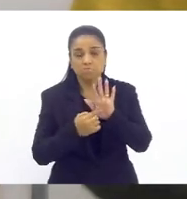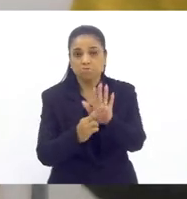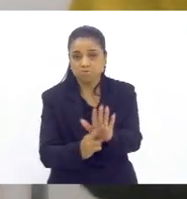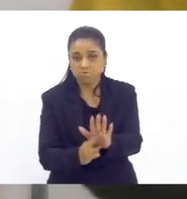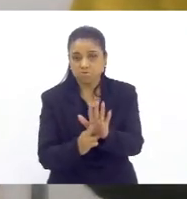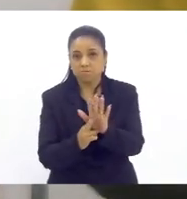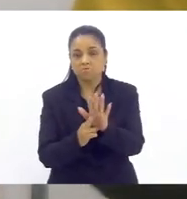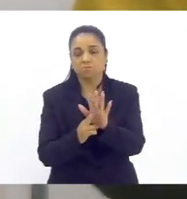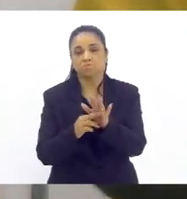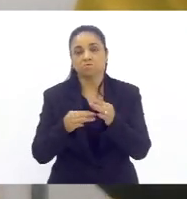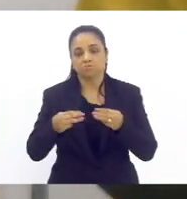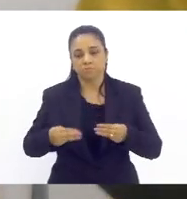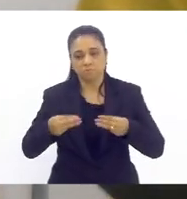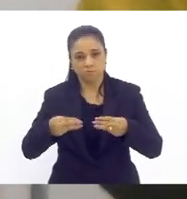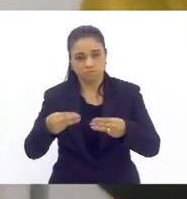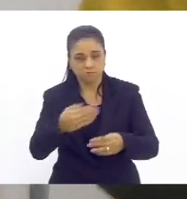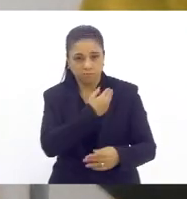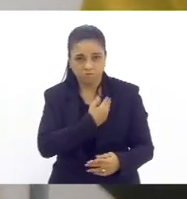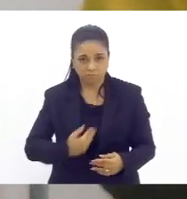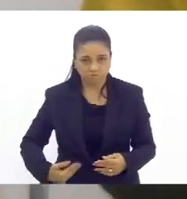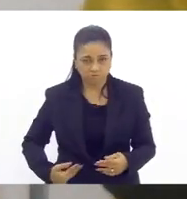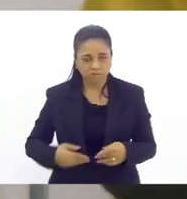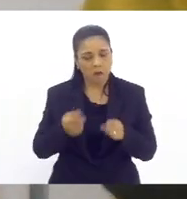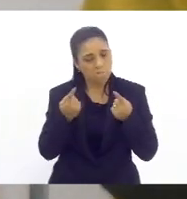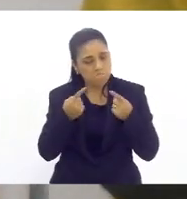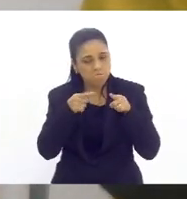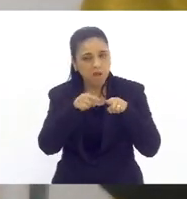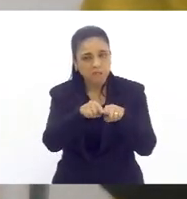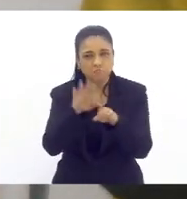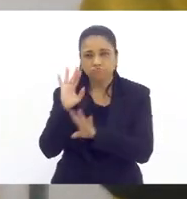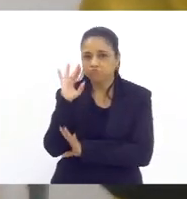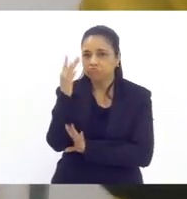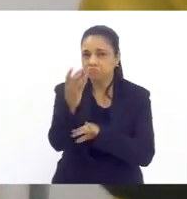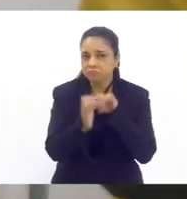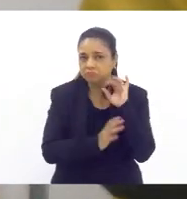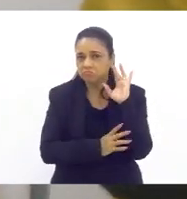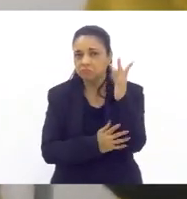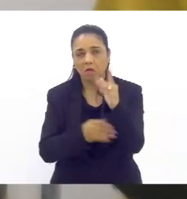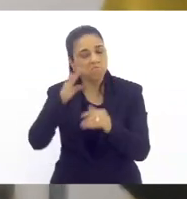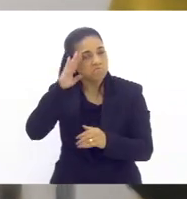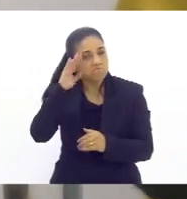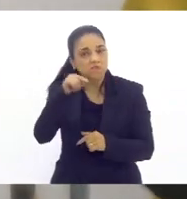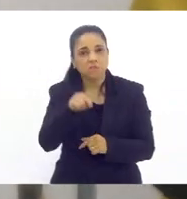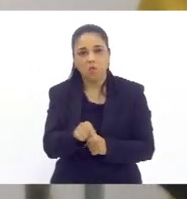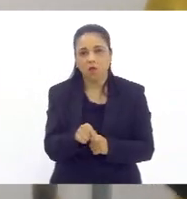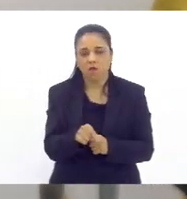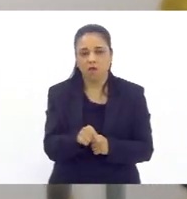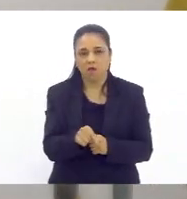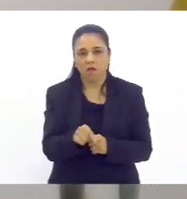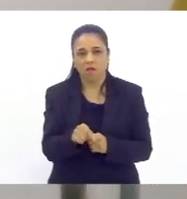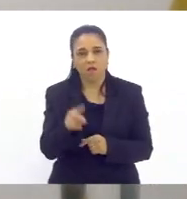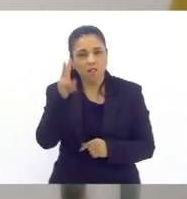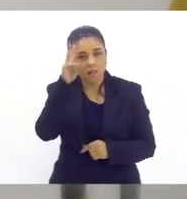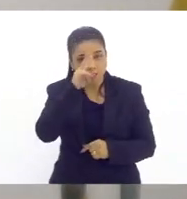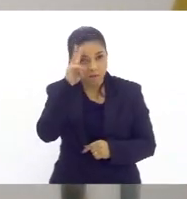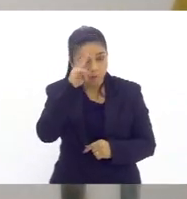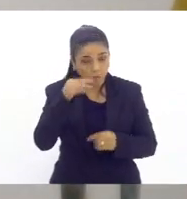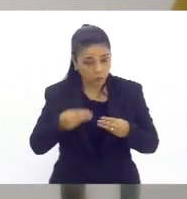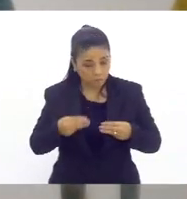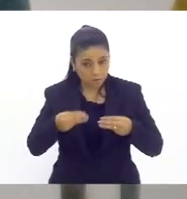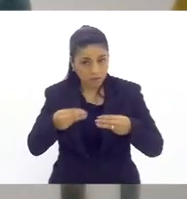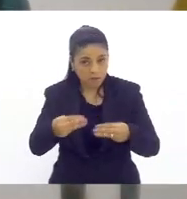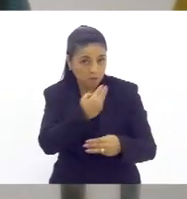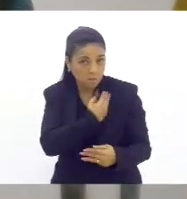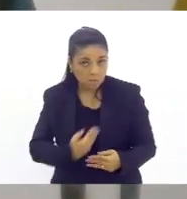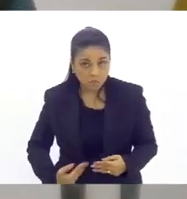parceiro na questão ambiental em várias outras e é fundamental ainda mais nesse caso Lembrando que o ministério público